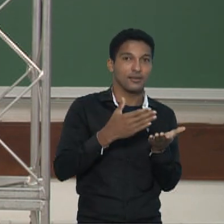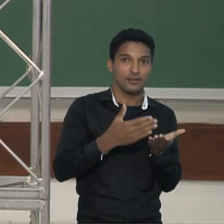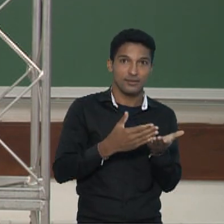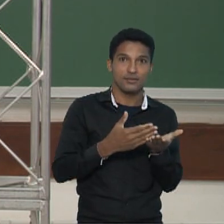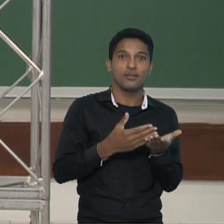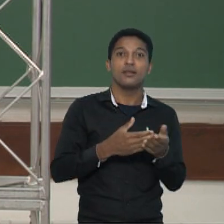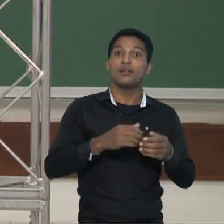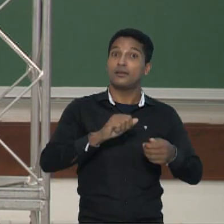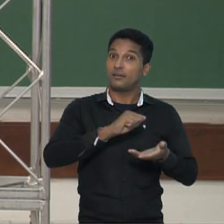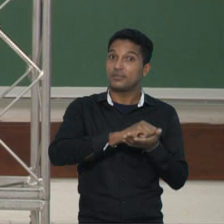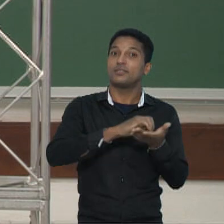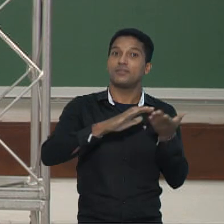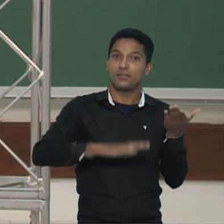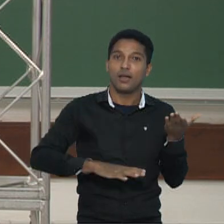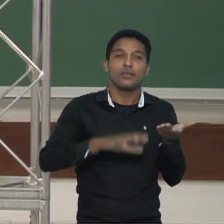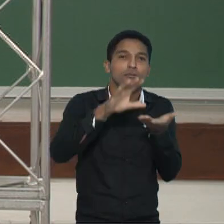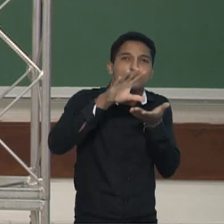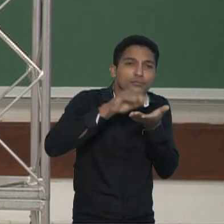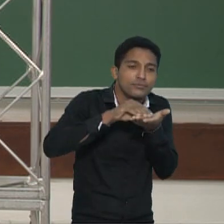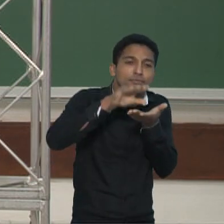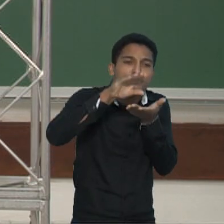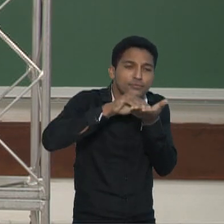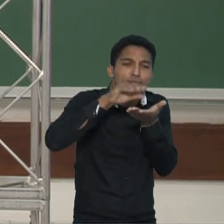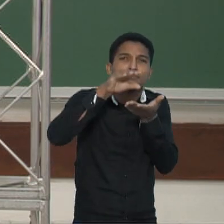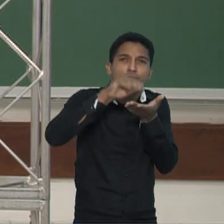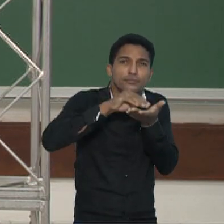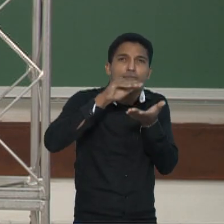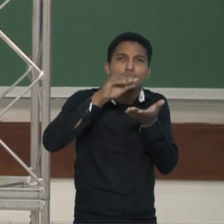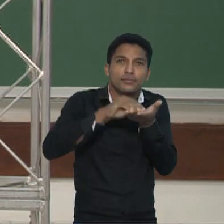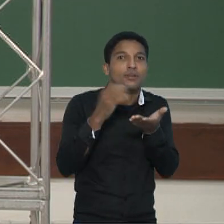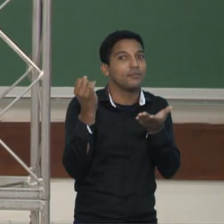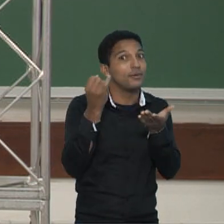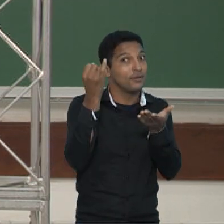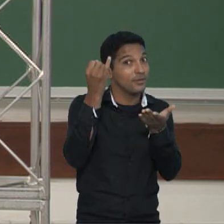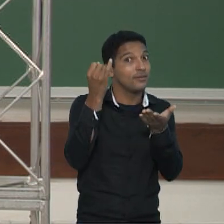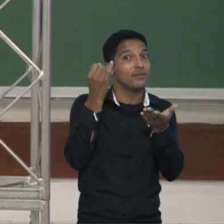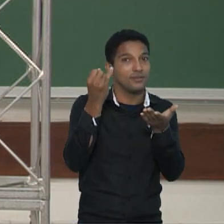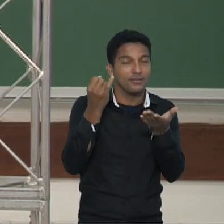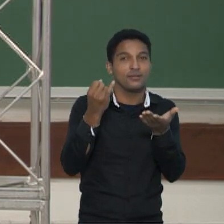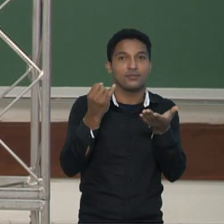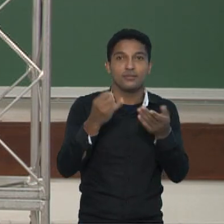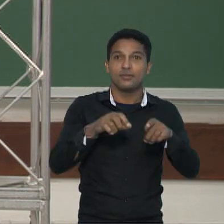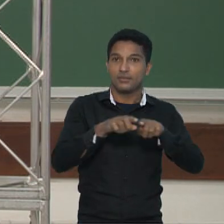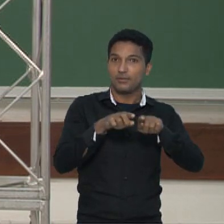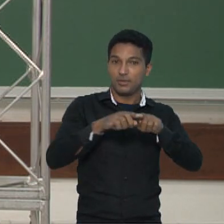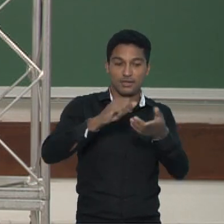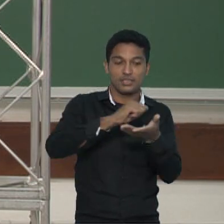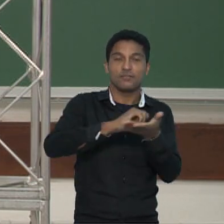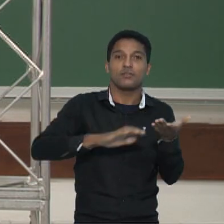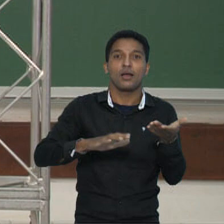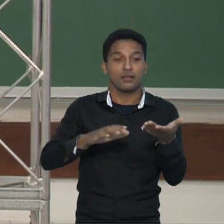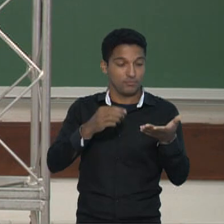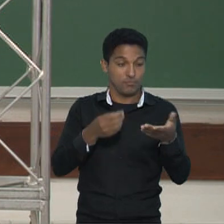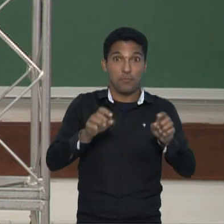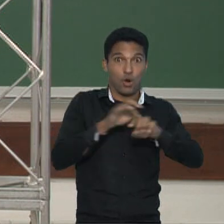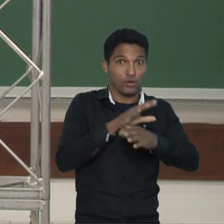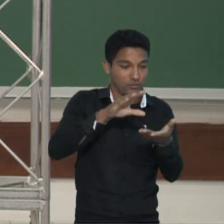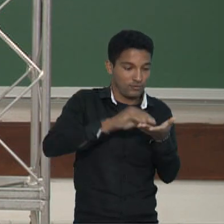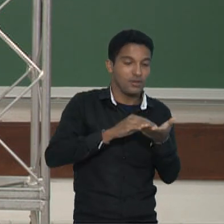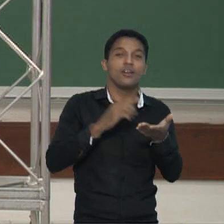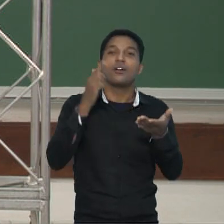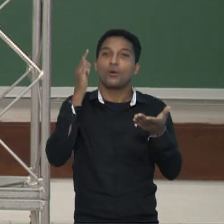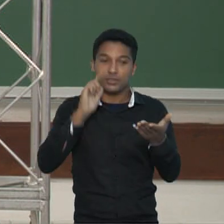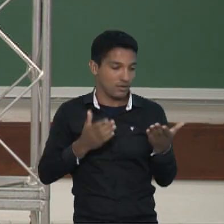as anotaçõezinhas necessárias, para que na hora que você for fazer a atividade, você consiga consultar no seu caderno e